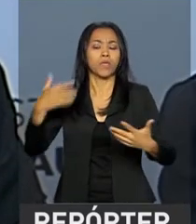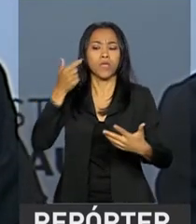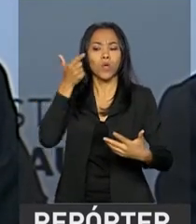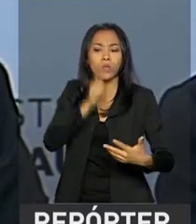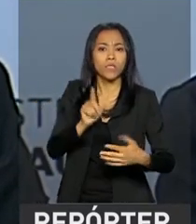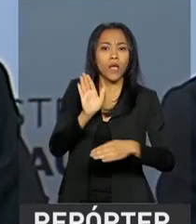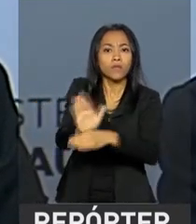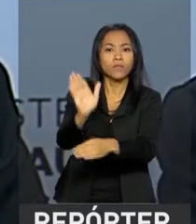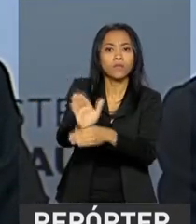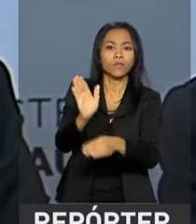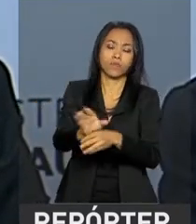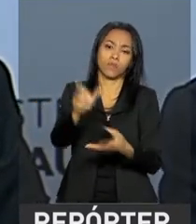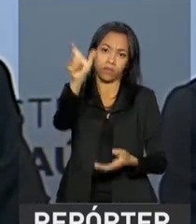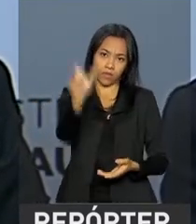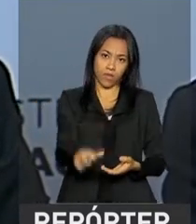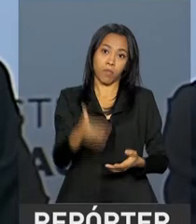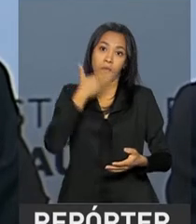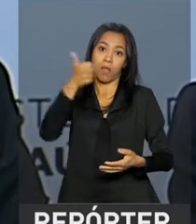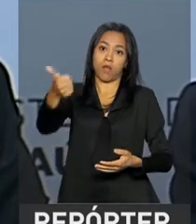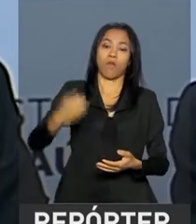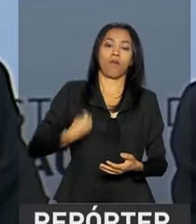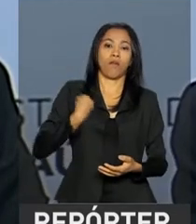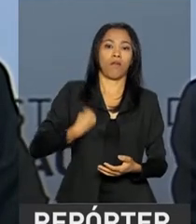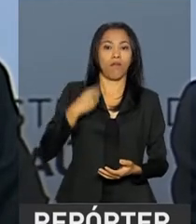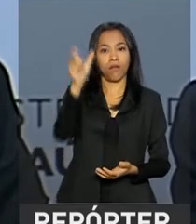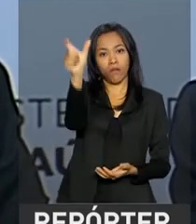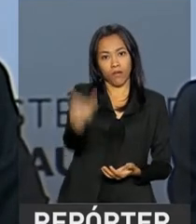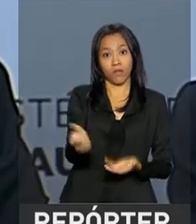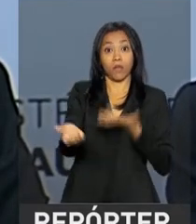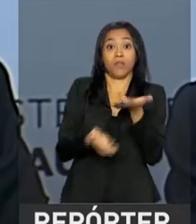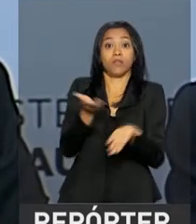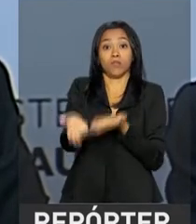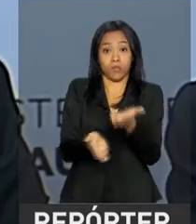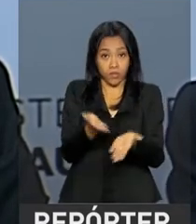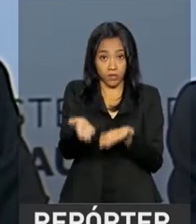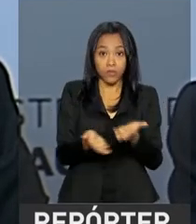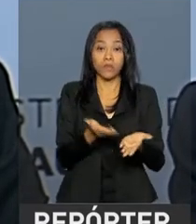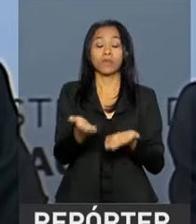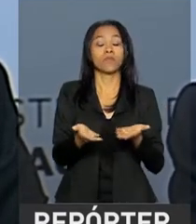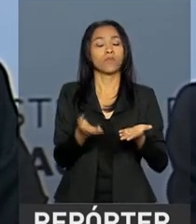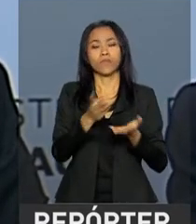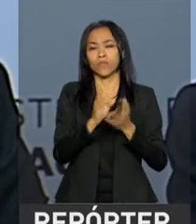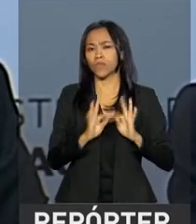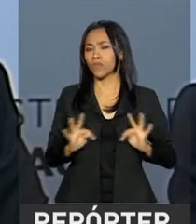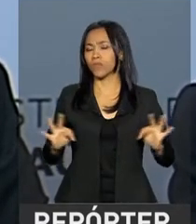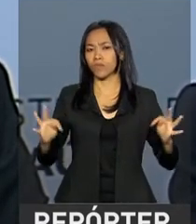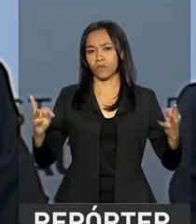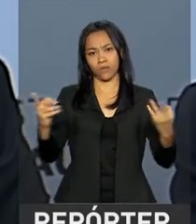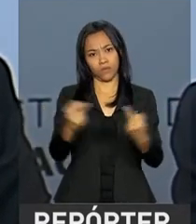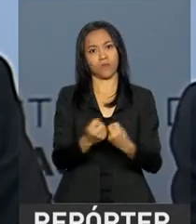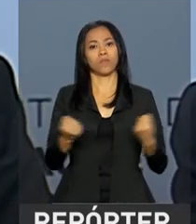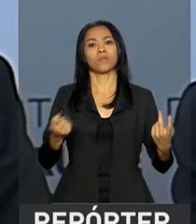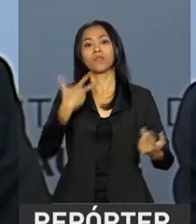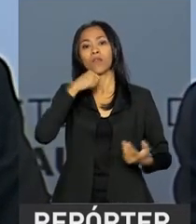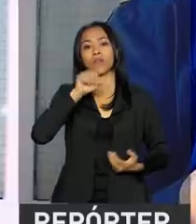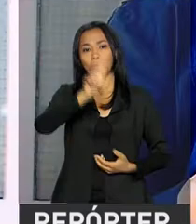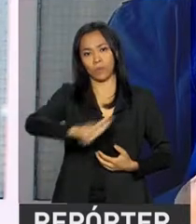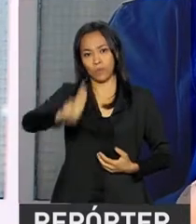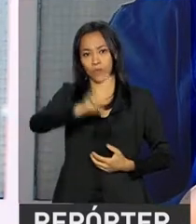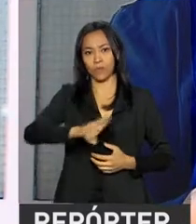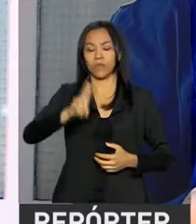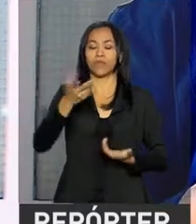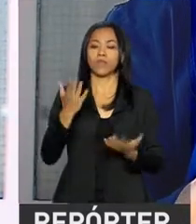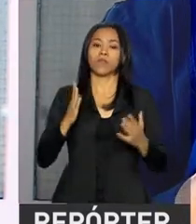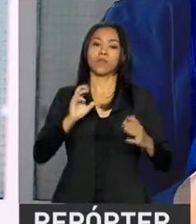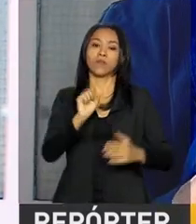úteis para a melhoria da qualidade do atendimento de todos os nossos usuários do SUS. A